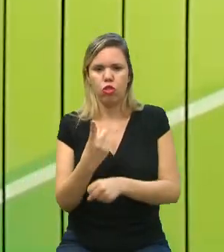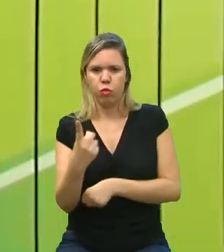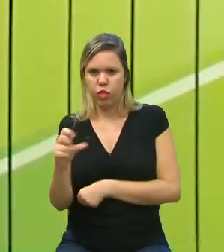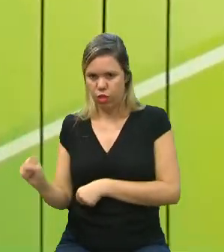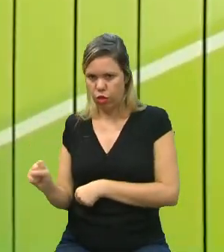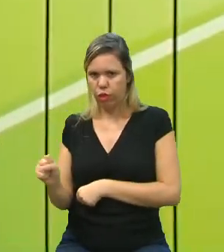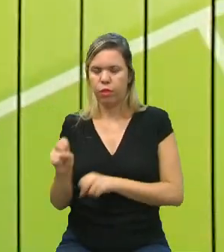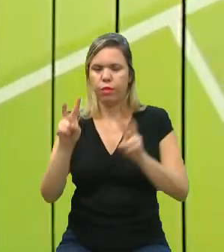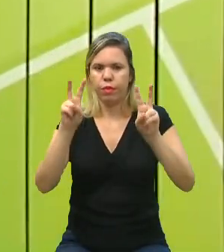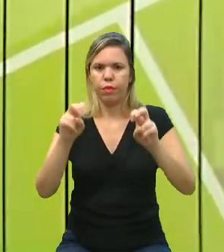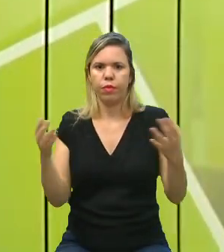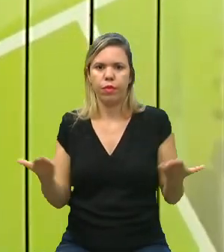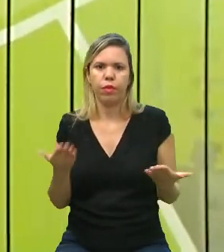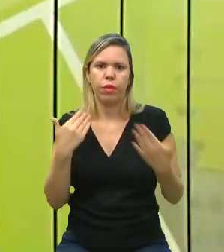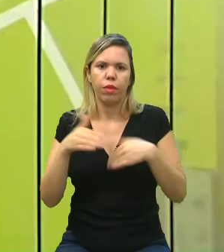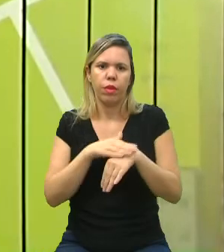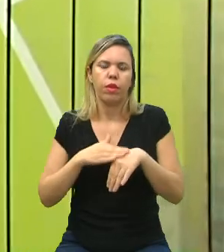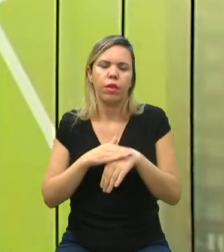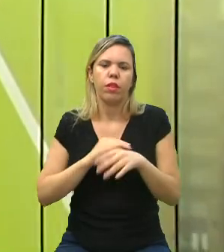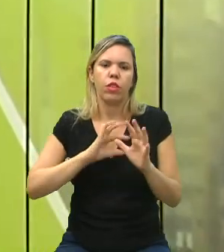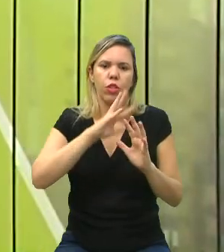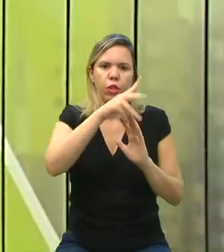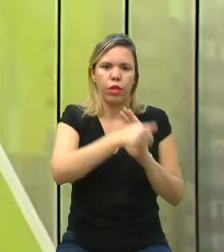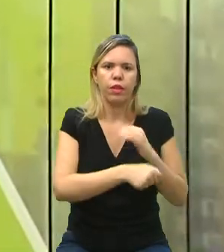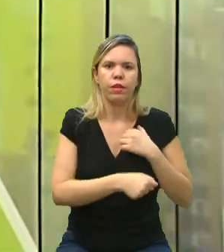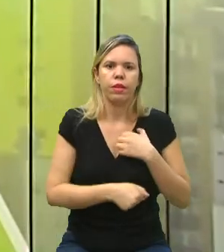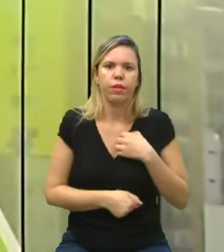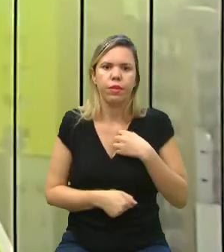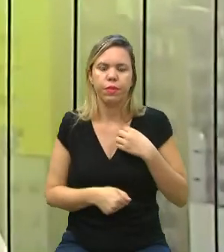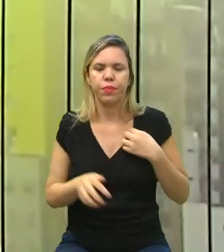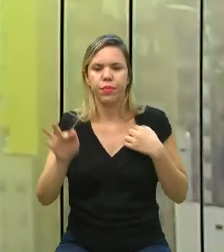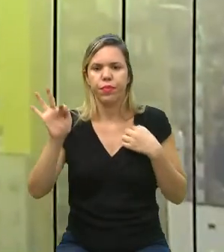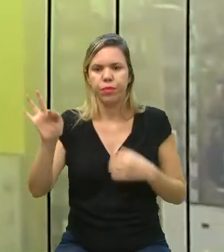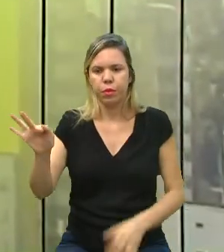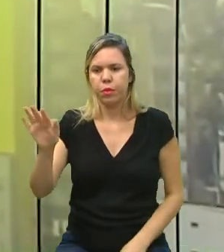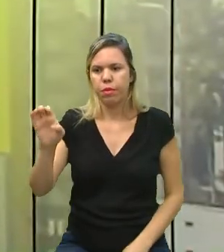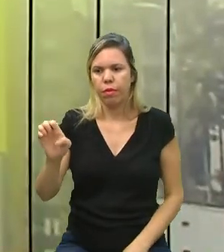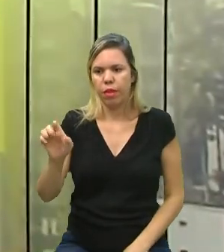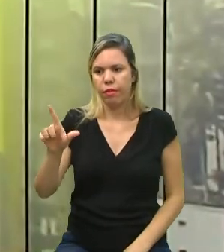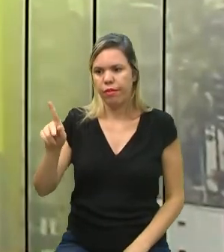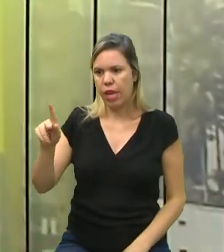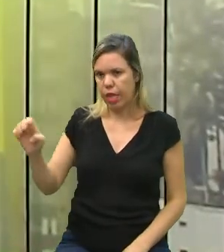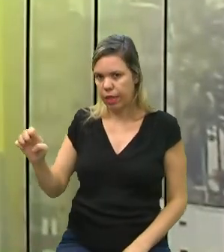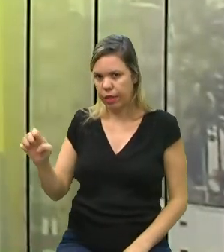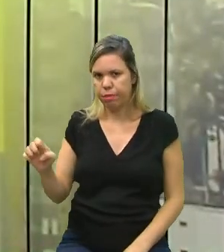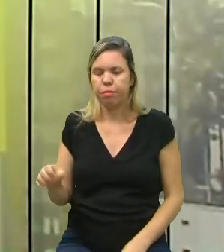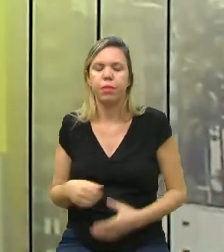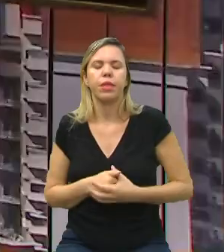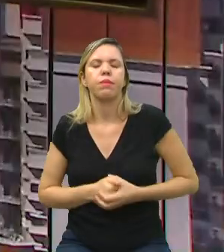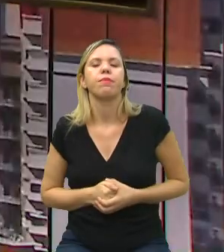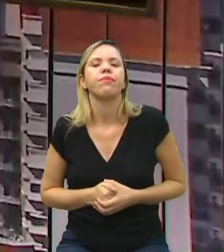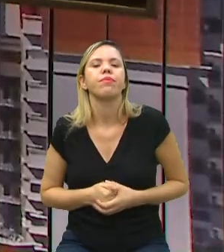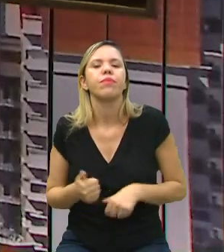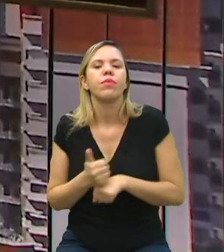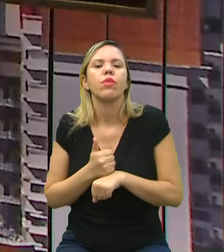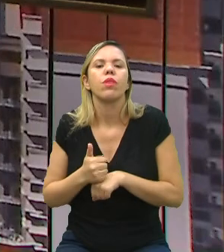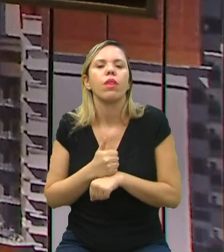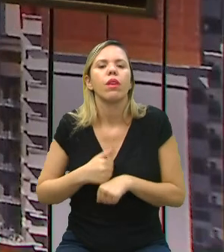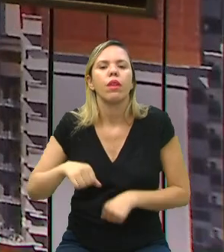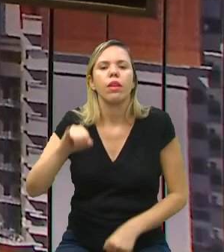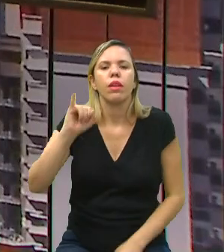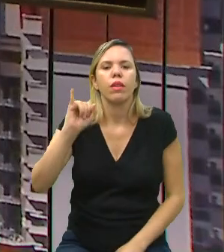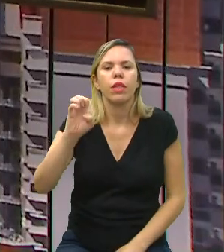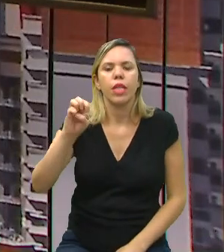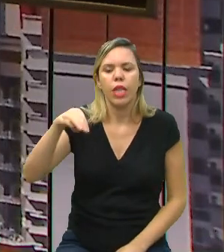com o Felipe Barcelos, ele que é do IEMA, pesquisador do Instituto de Energia e Meio